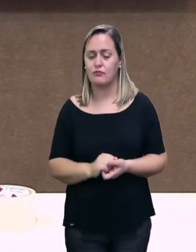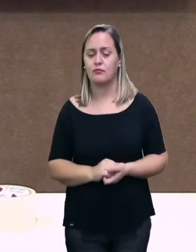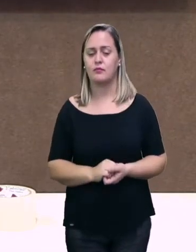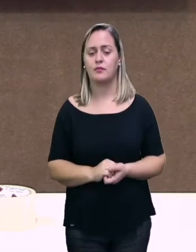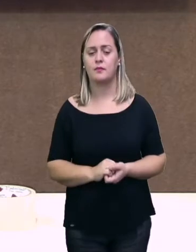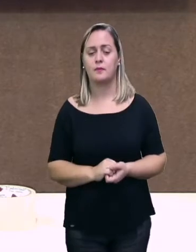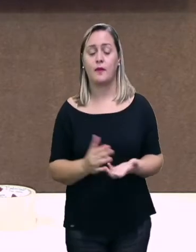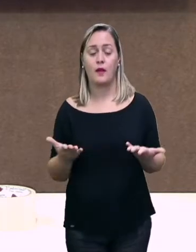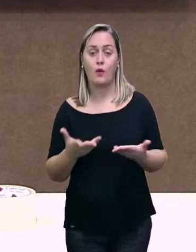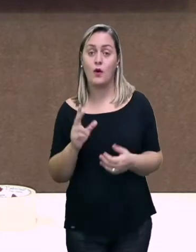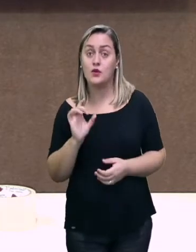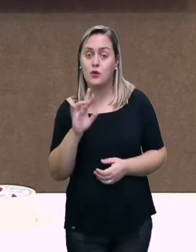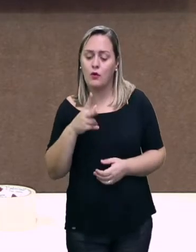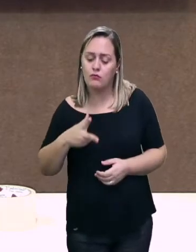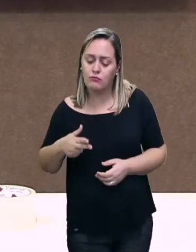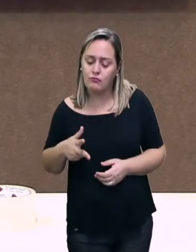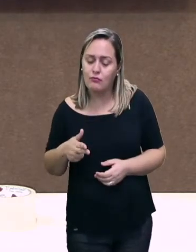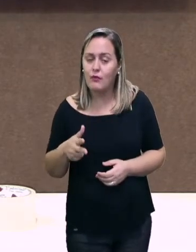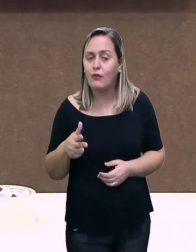Então vamos lá.